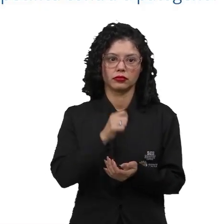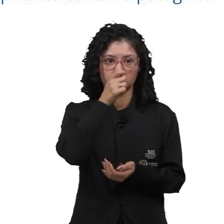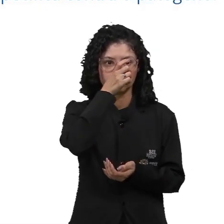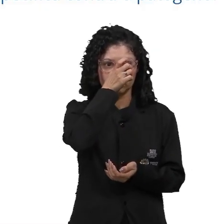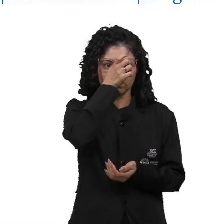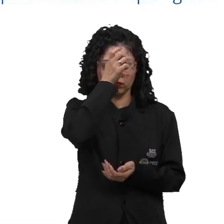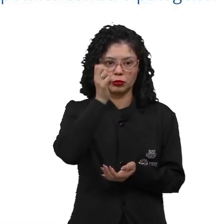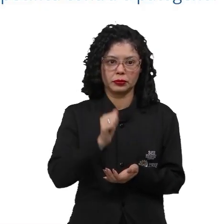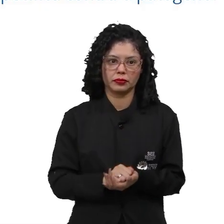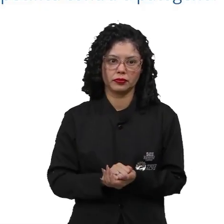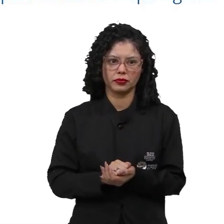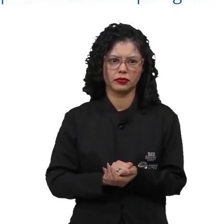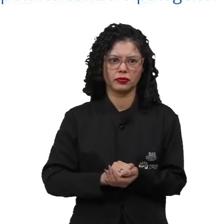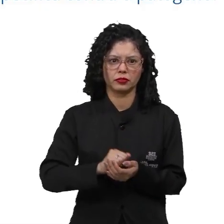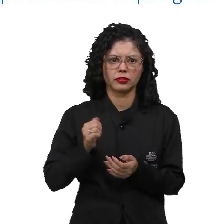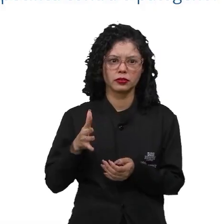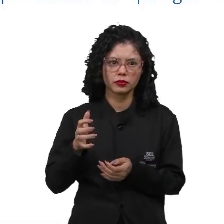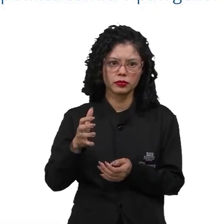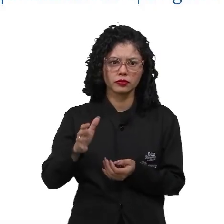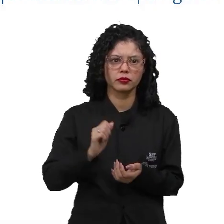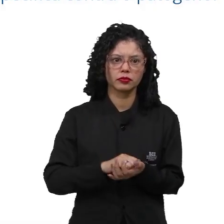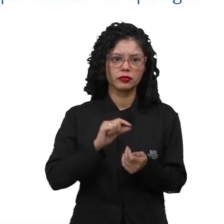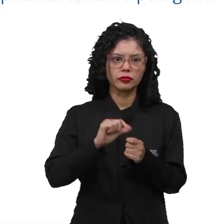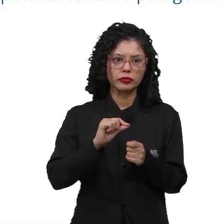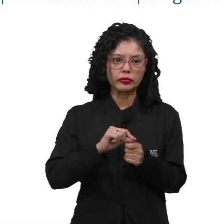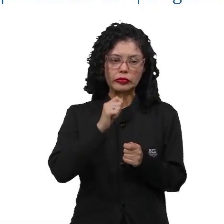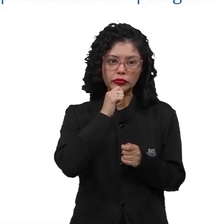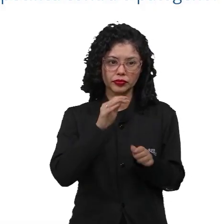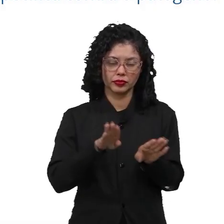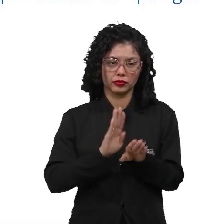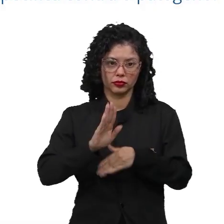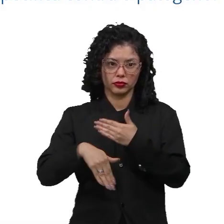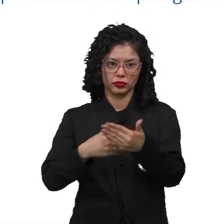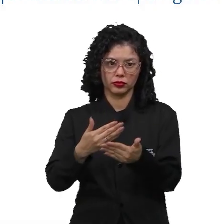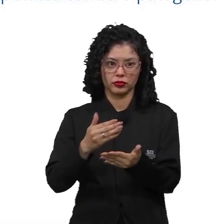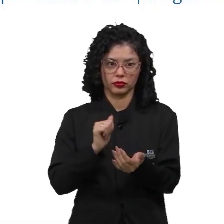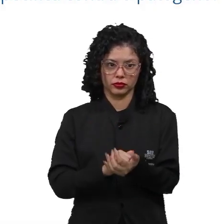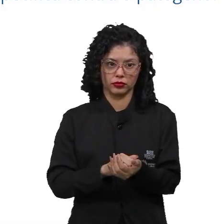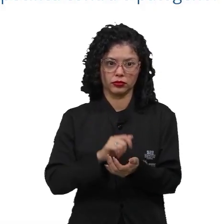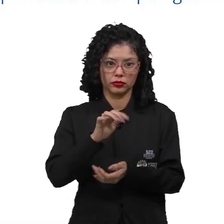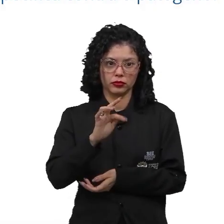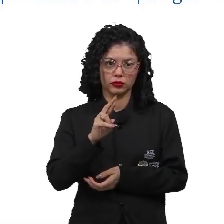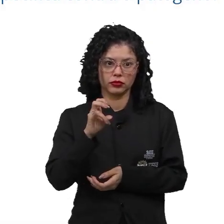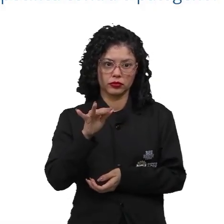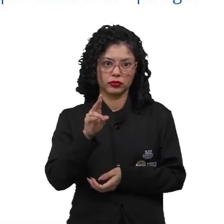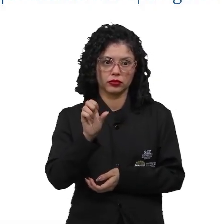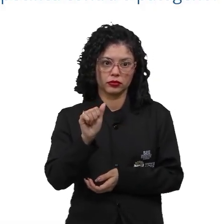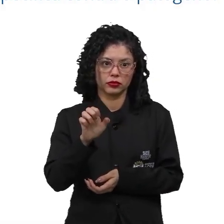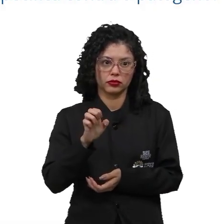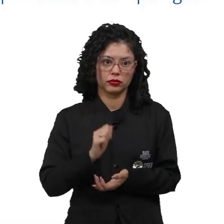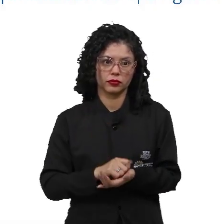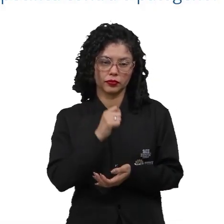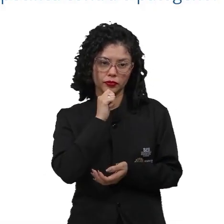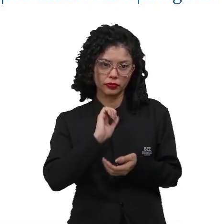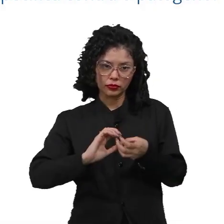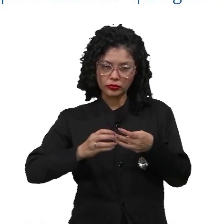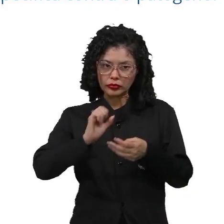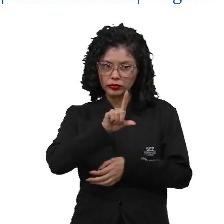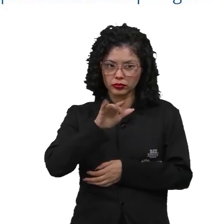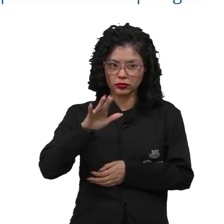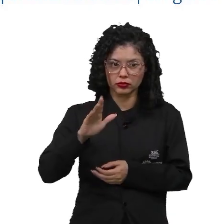digerir ali aquele micro-organismo. Então, ela fazendo aqui, ó, o processo de fagocitose. E aí, essa célula